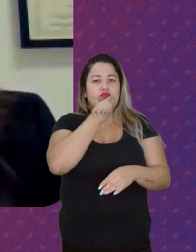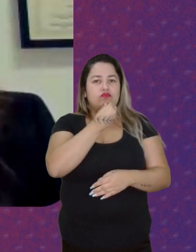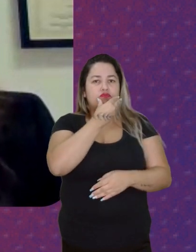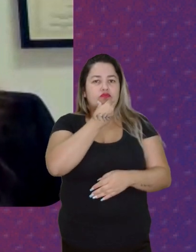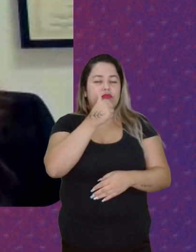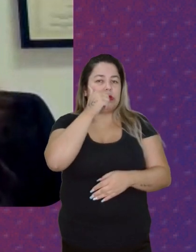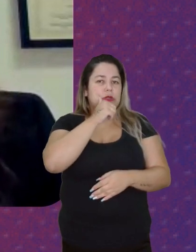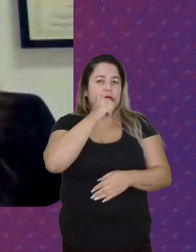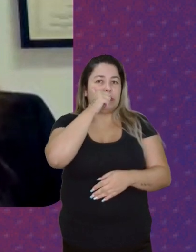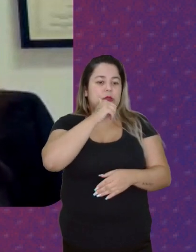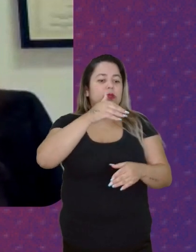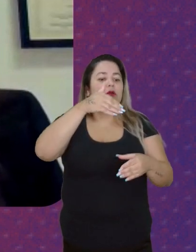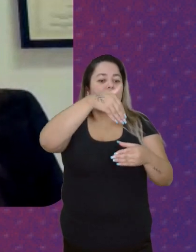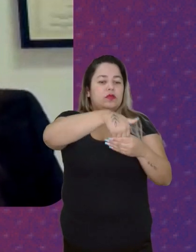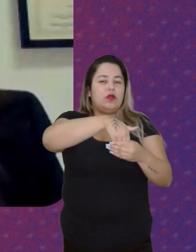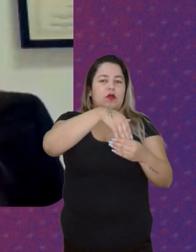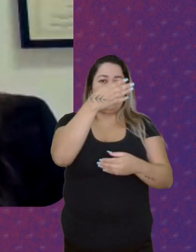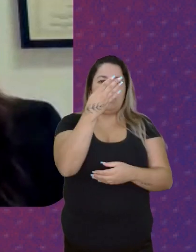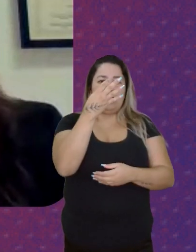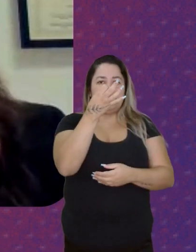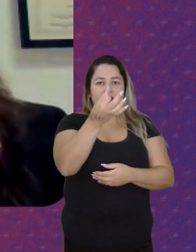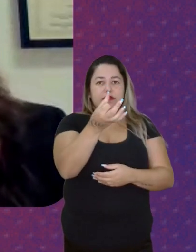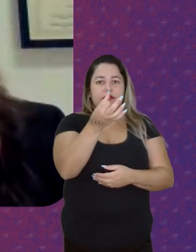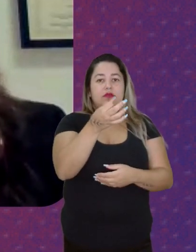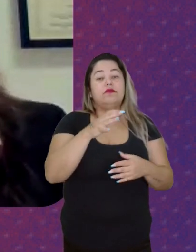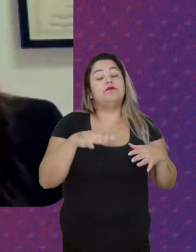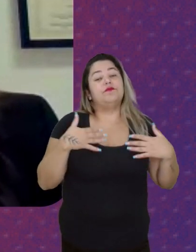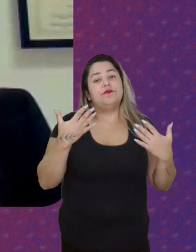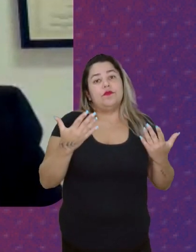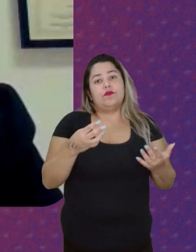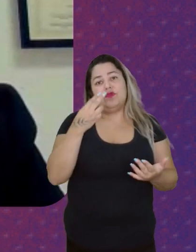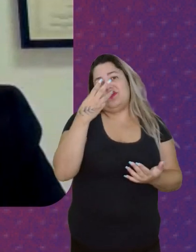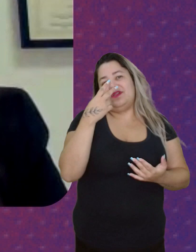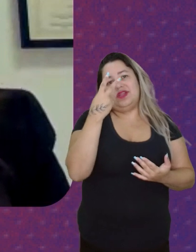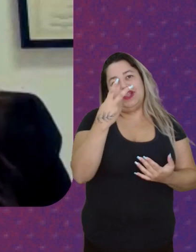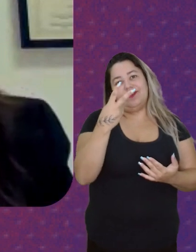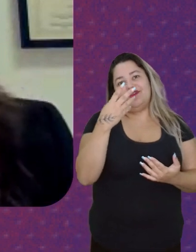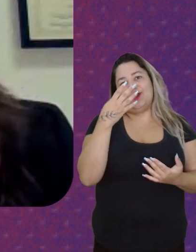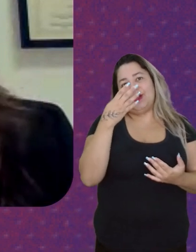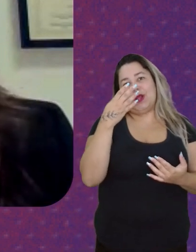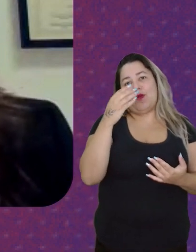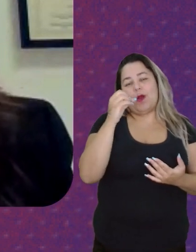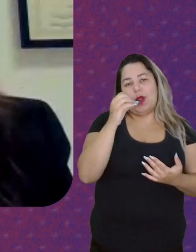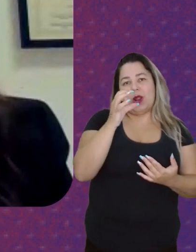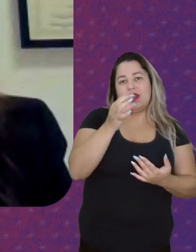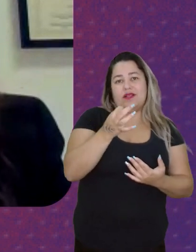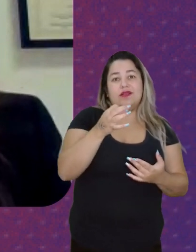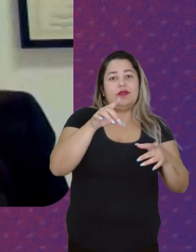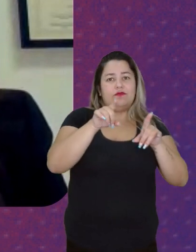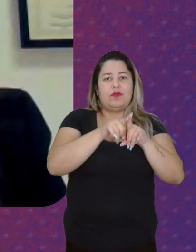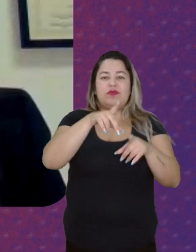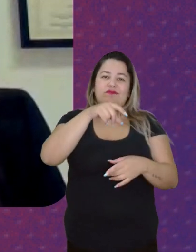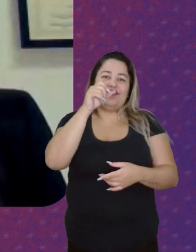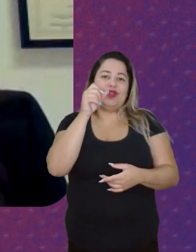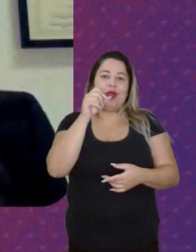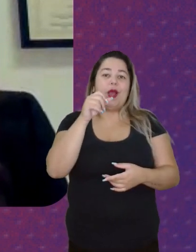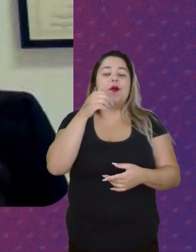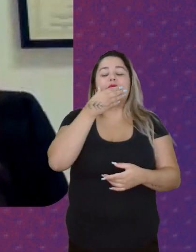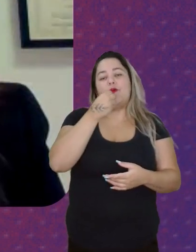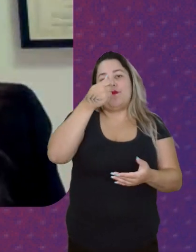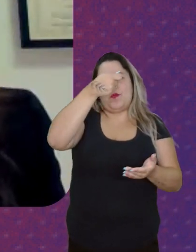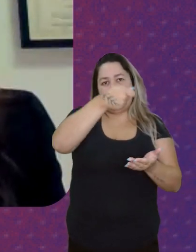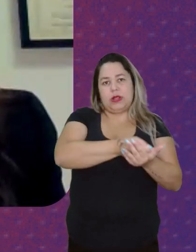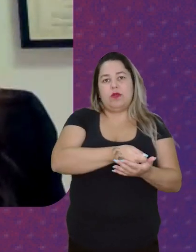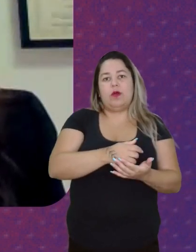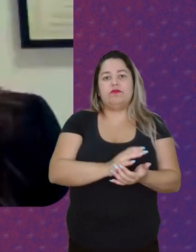ser obrigados a votar a partir de 46. Até então, de 32 a 46, para as mulheres era facultativo, para os homens era obrigatório.